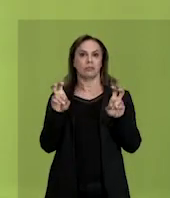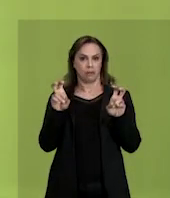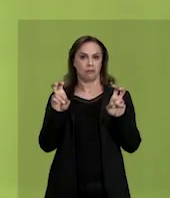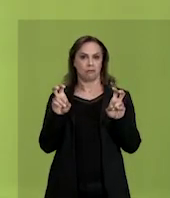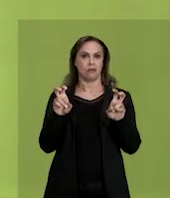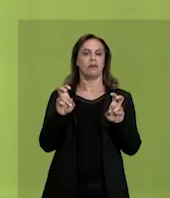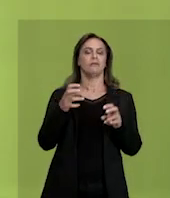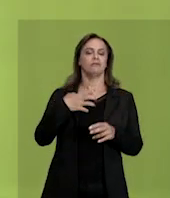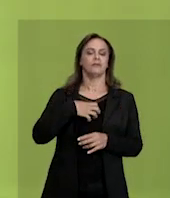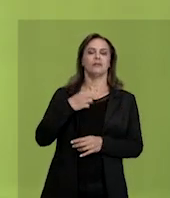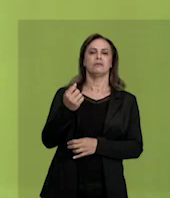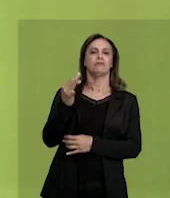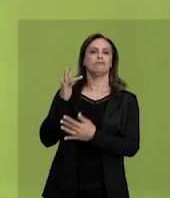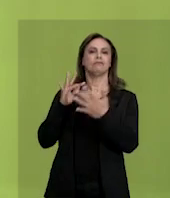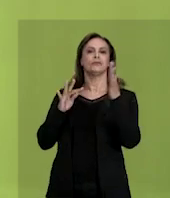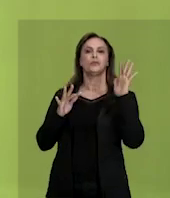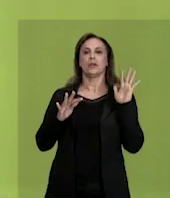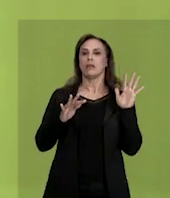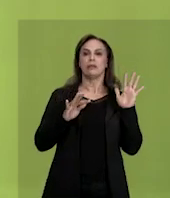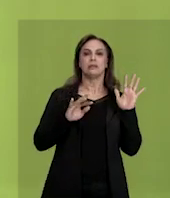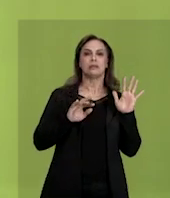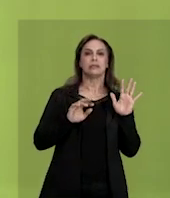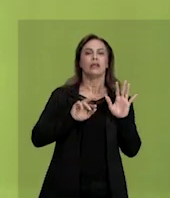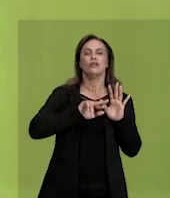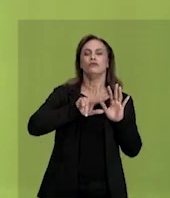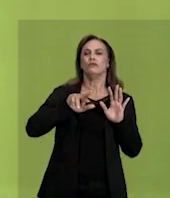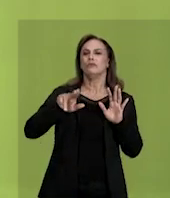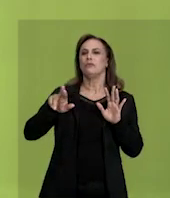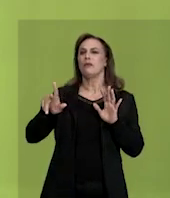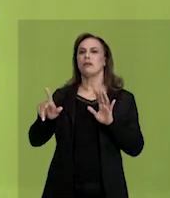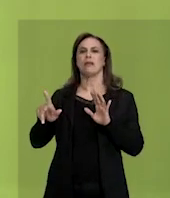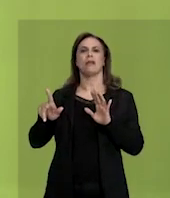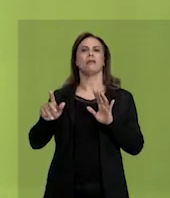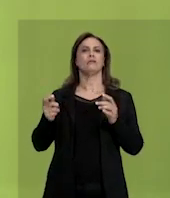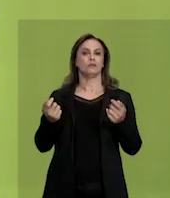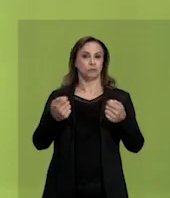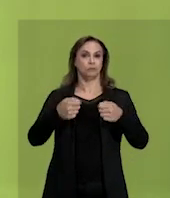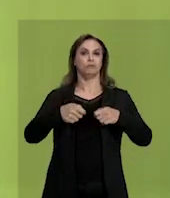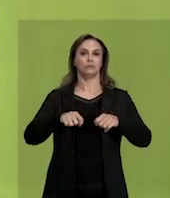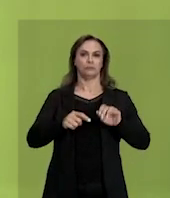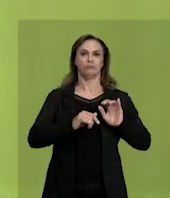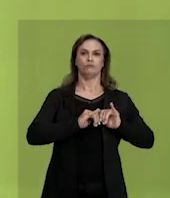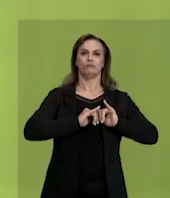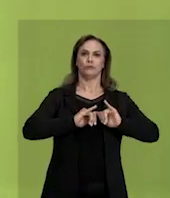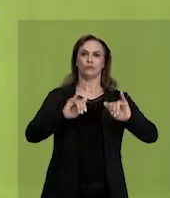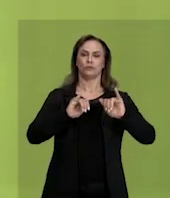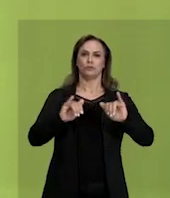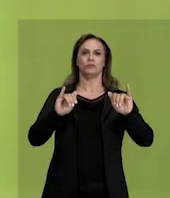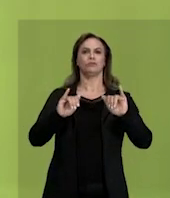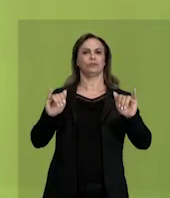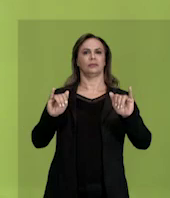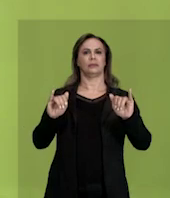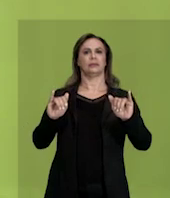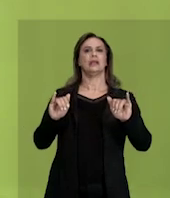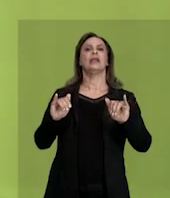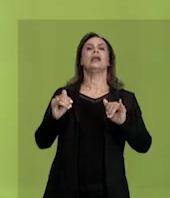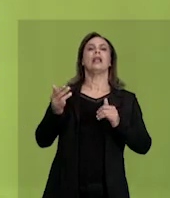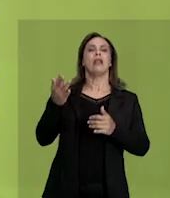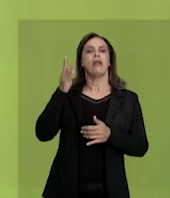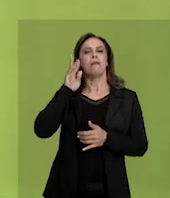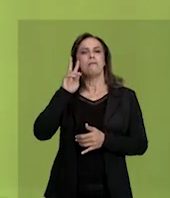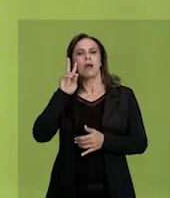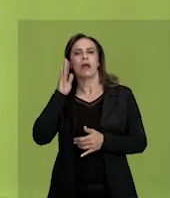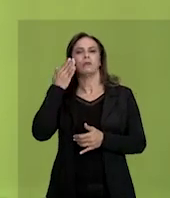diferentes em diferentes mídias, considerando a apresentação dos dados, tanto na forma de texto, como